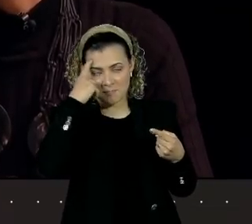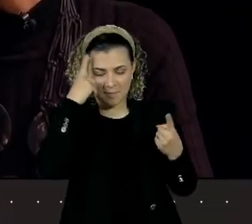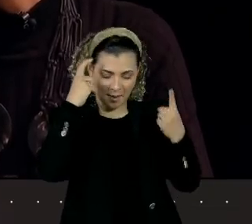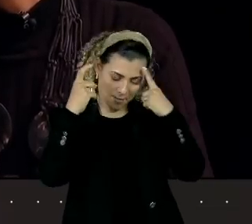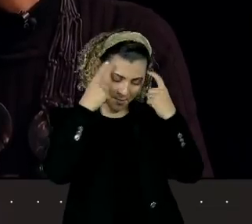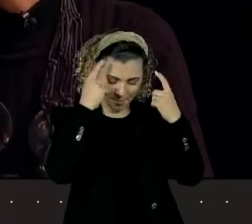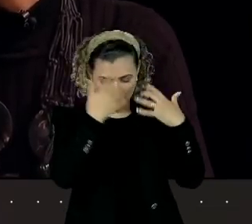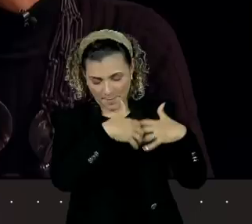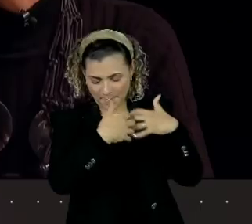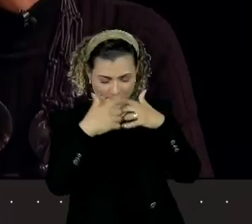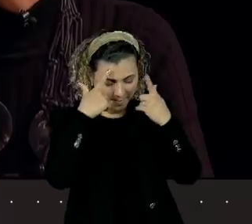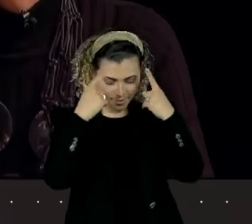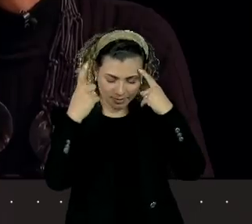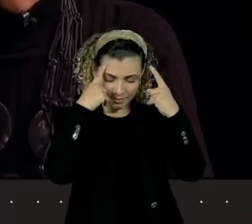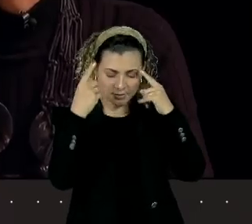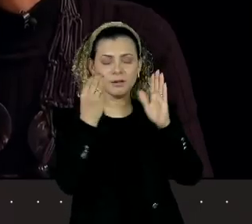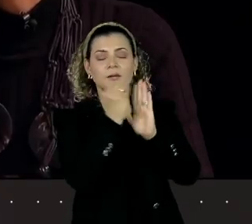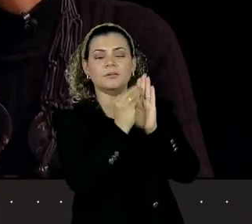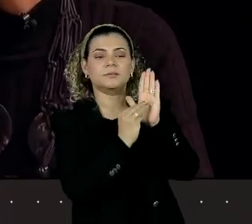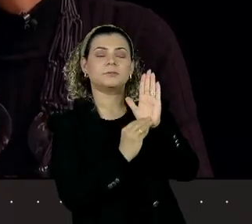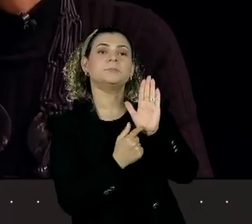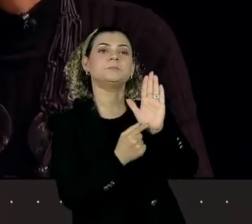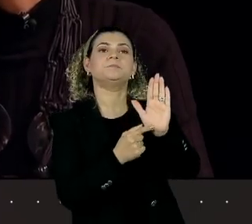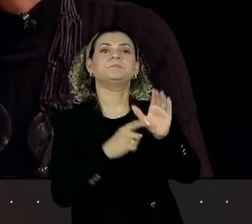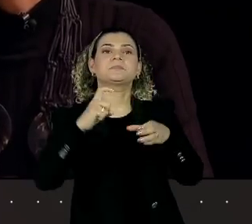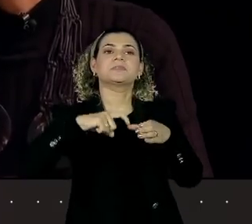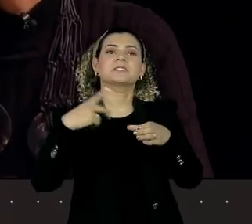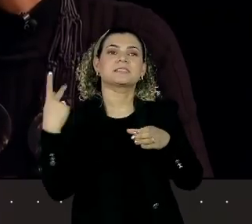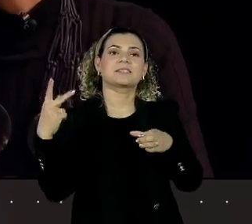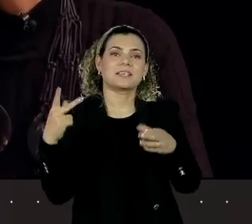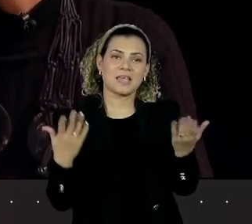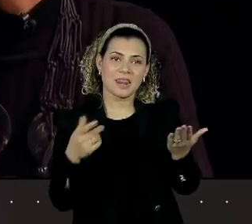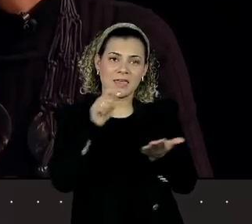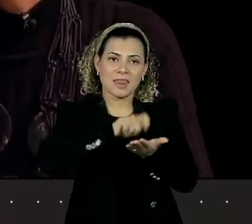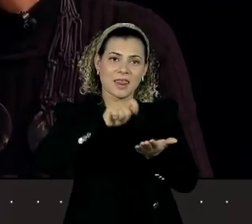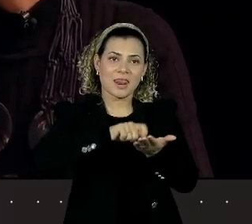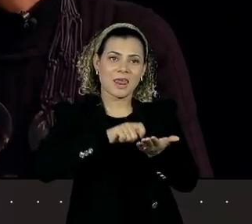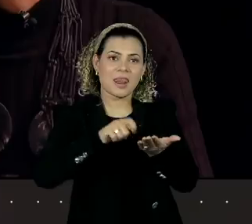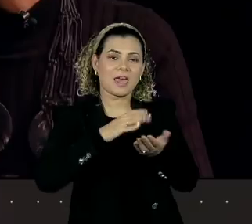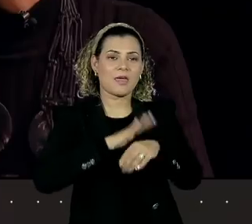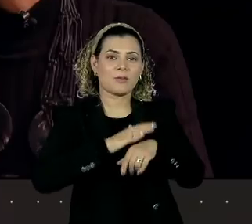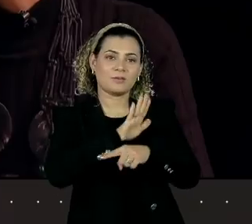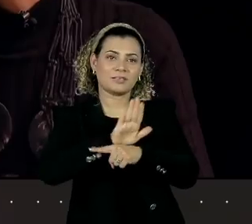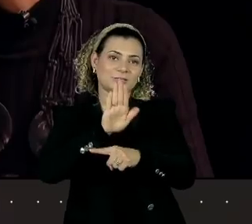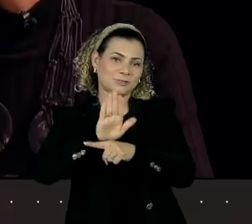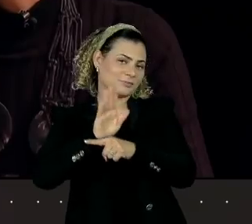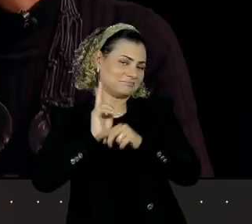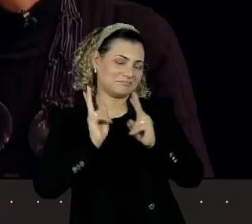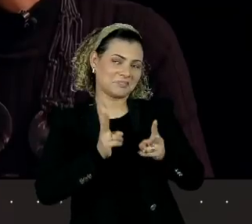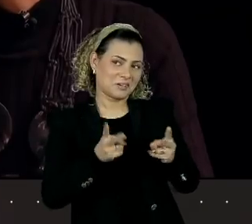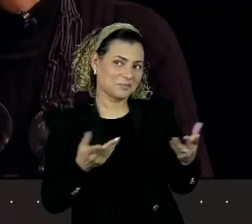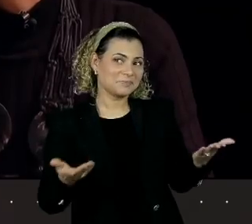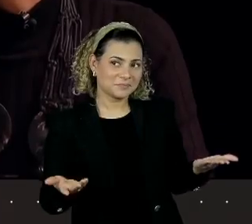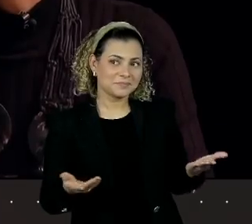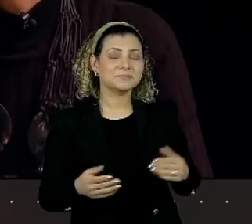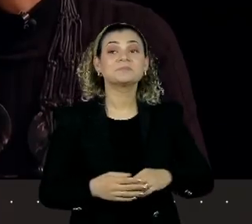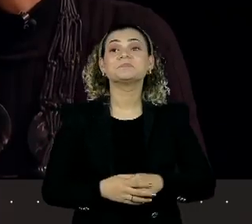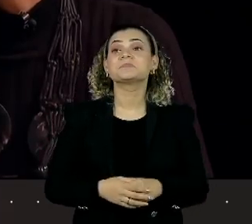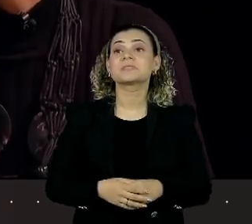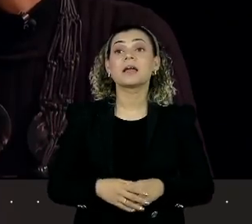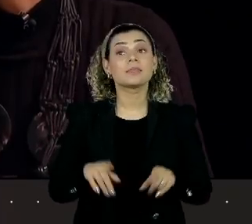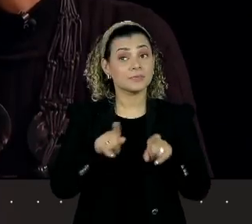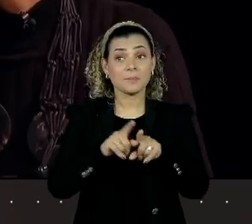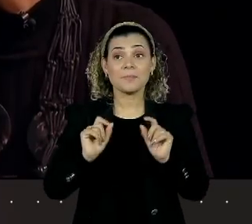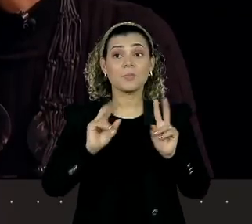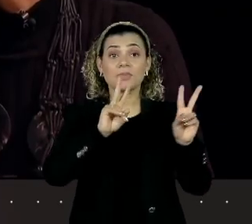de editoriais para os discos dela, né? De letras editoriais e outras letras, né? Mas indo fundo